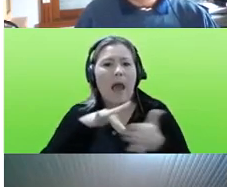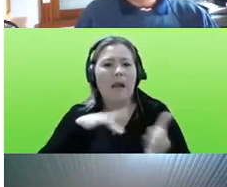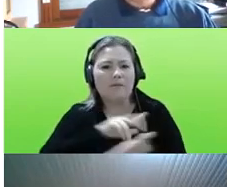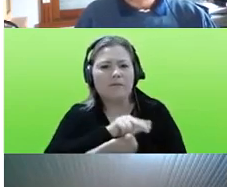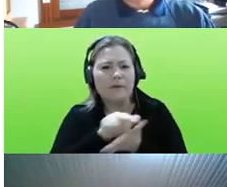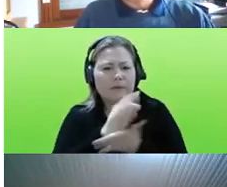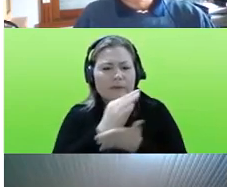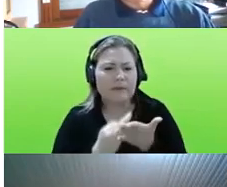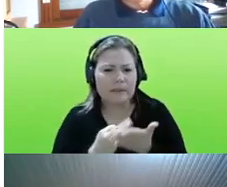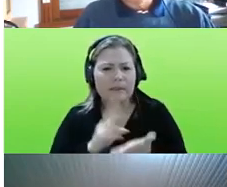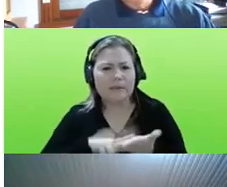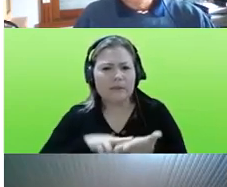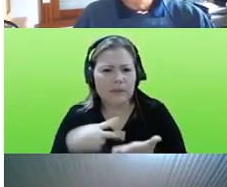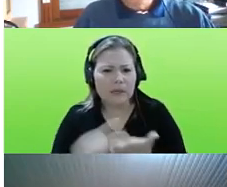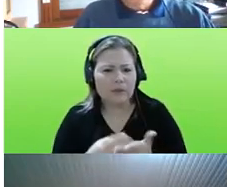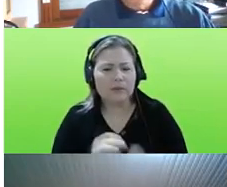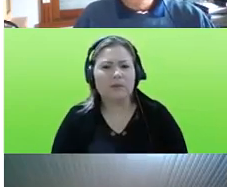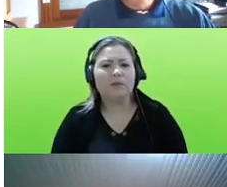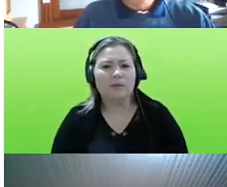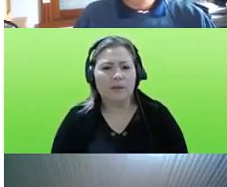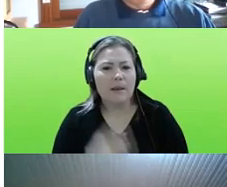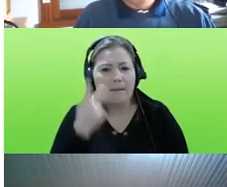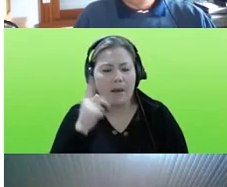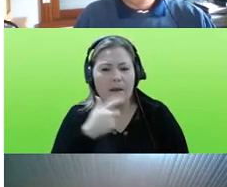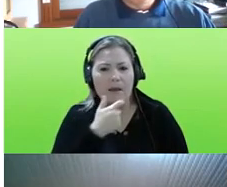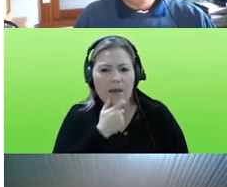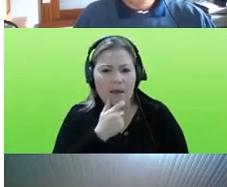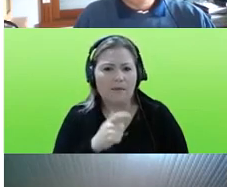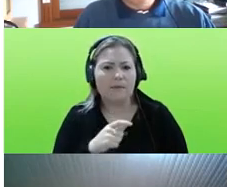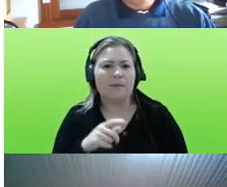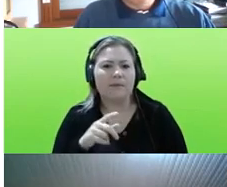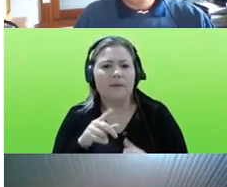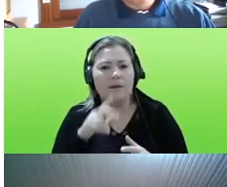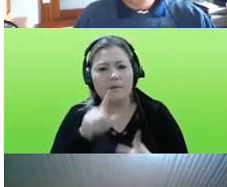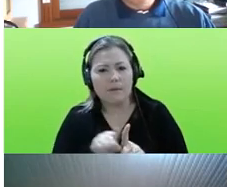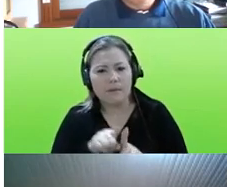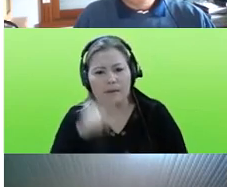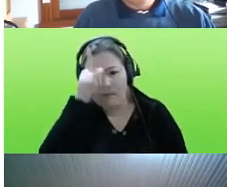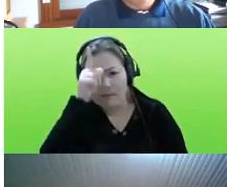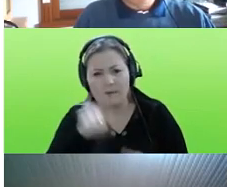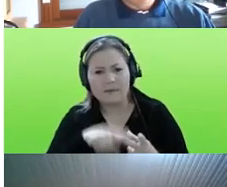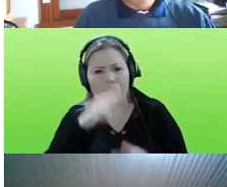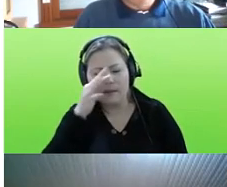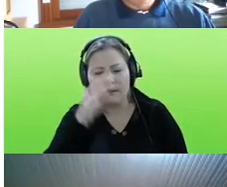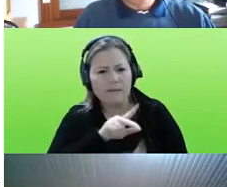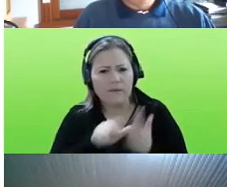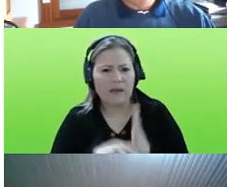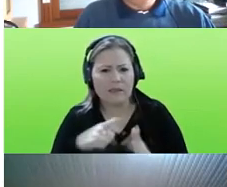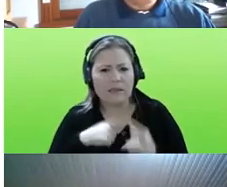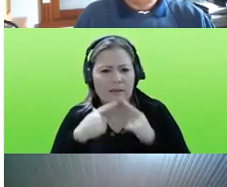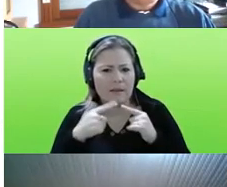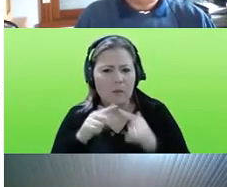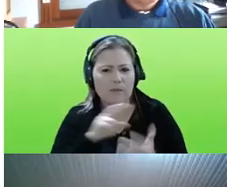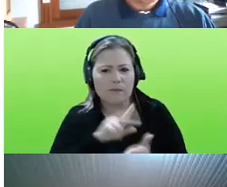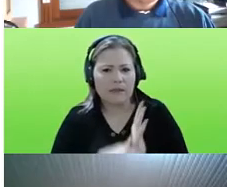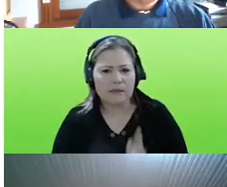textos traduzidos para o inglês, na versão alemã, em francês. Vários deles têm várias línguas.